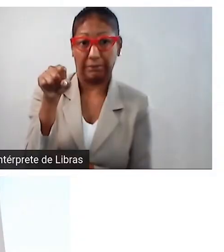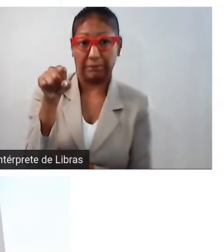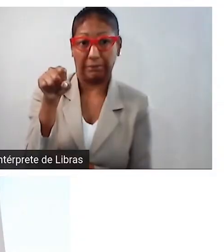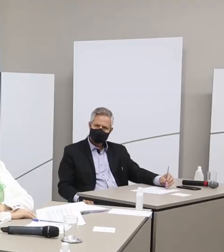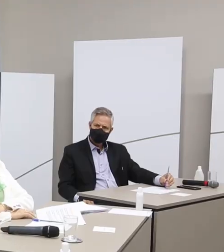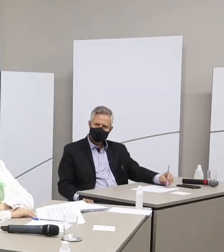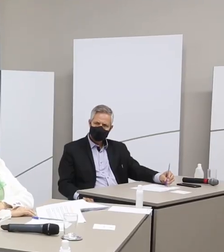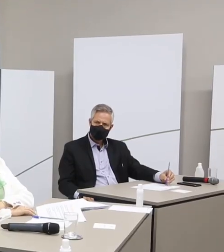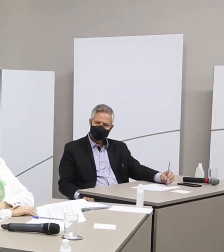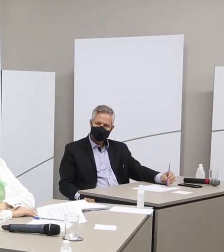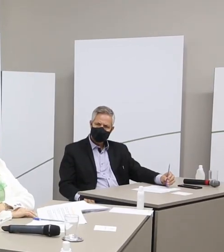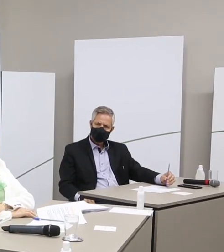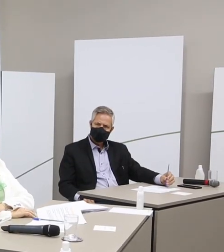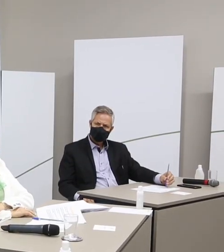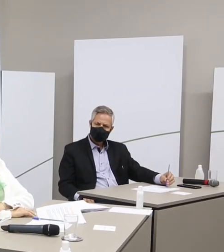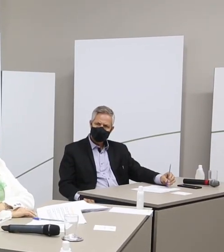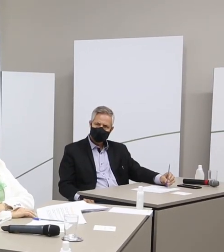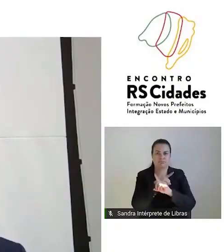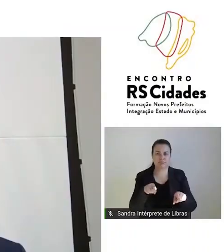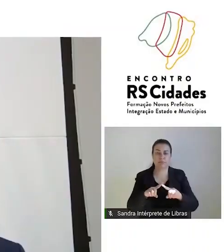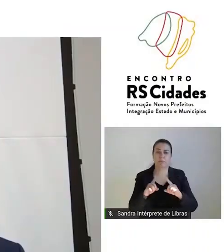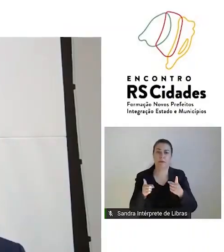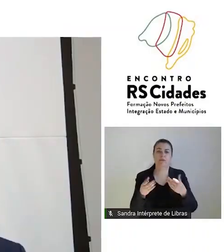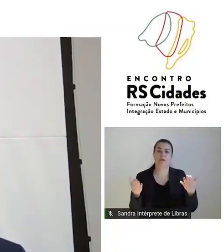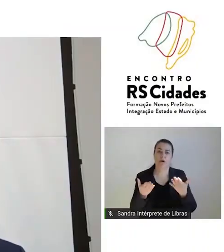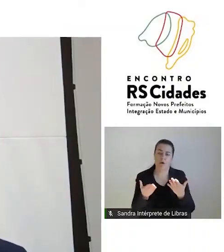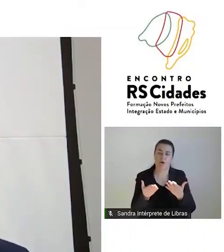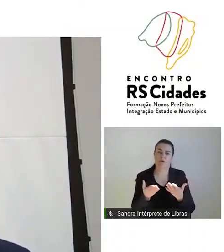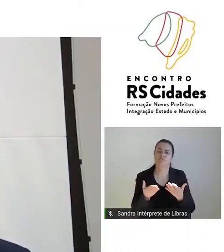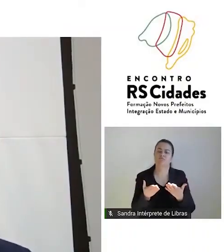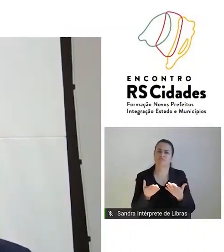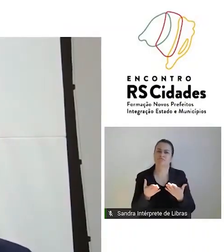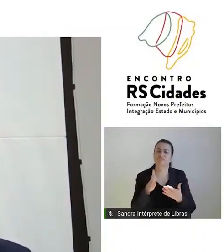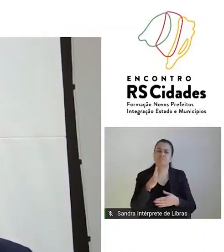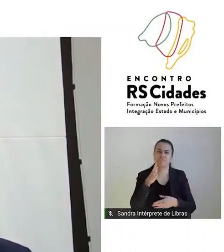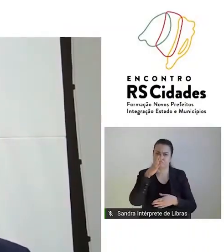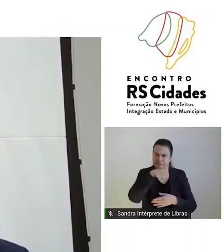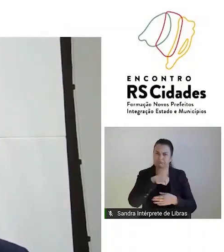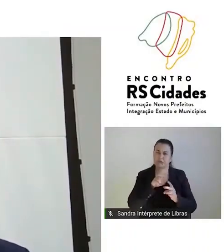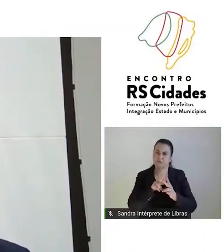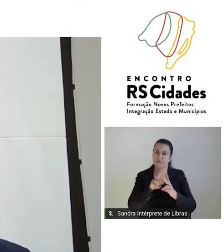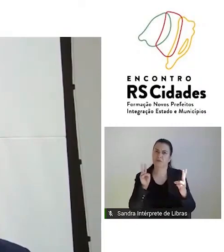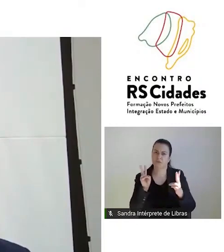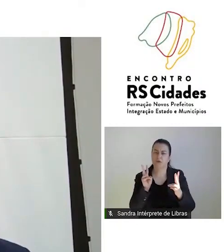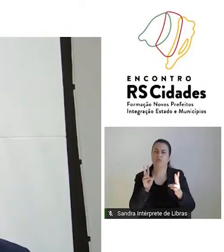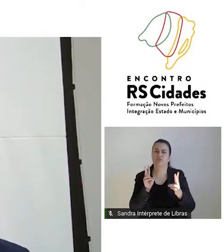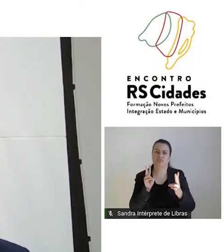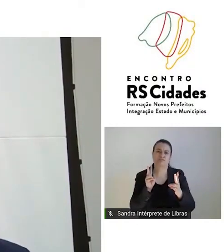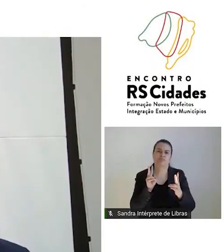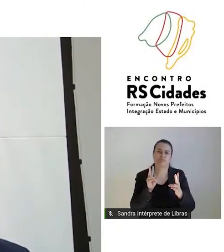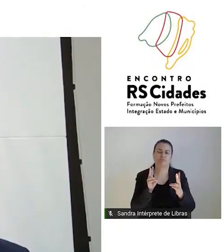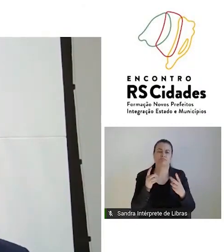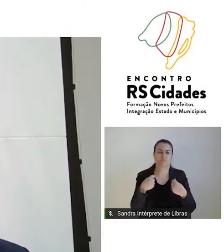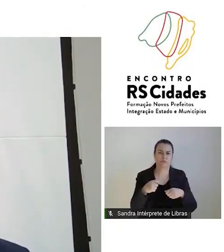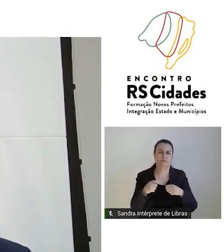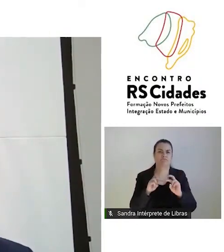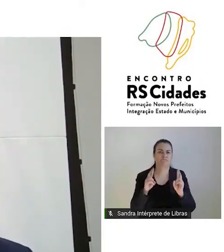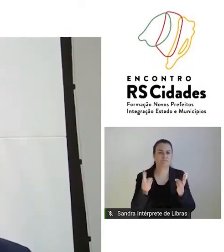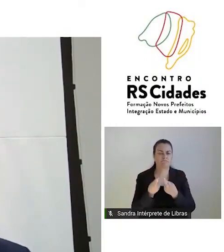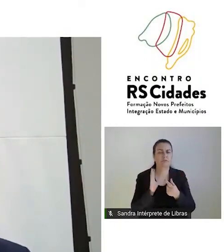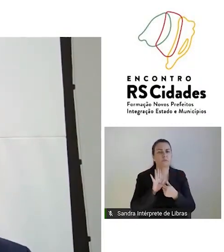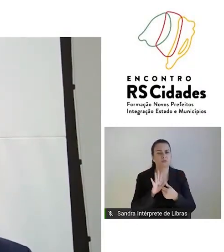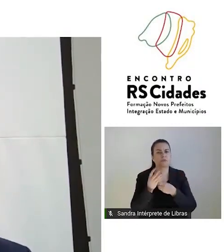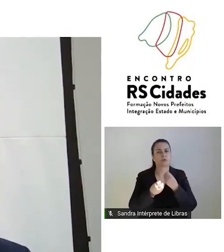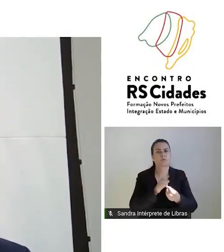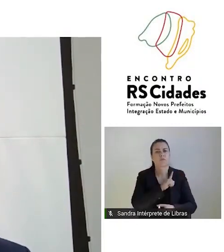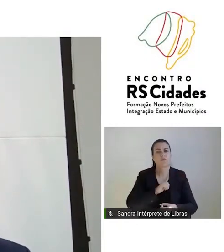de estado e prefeitos atuais e eleitos. Para que nós possamos colocar a experiência do governo do estado